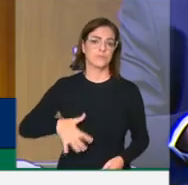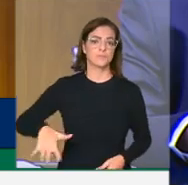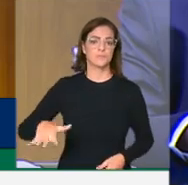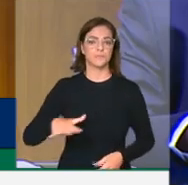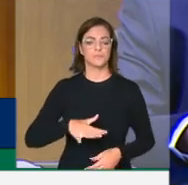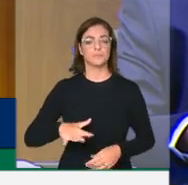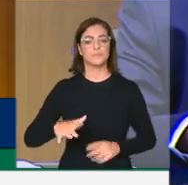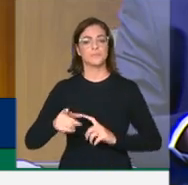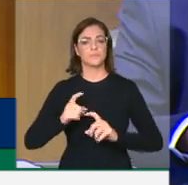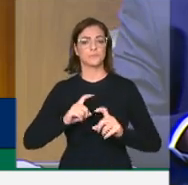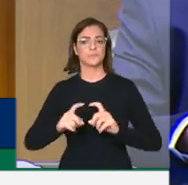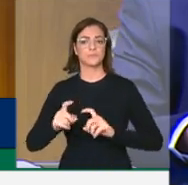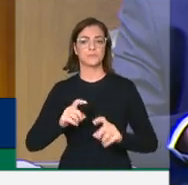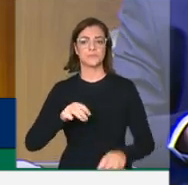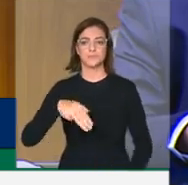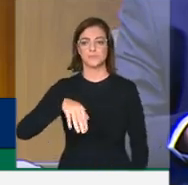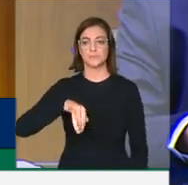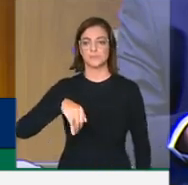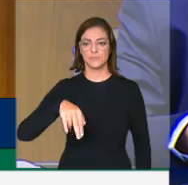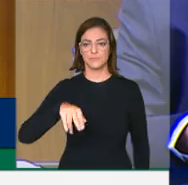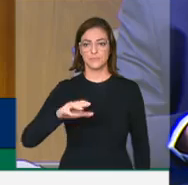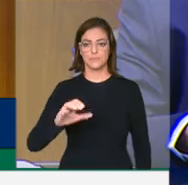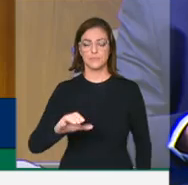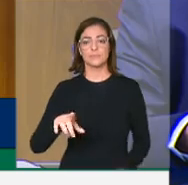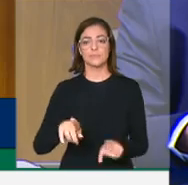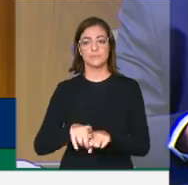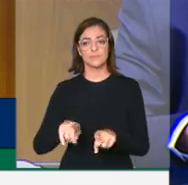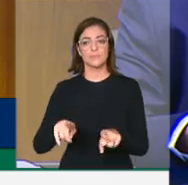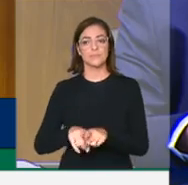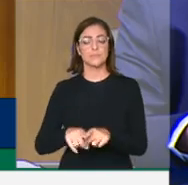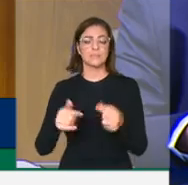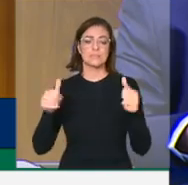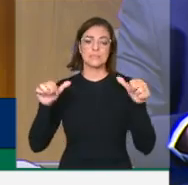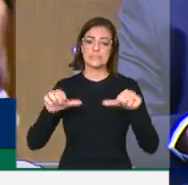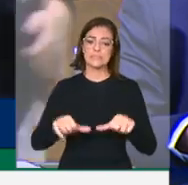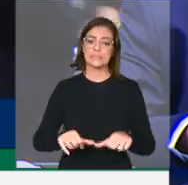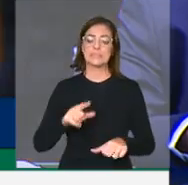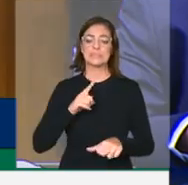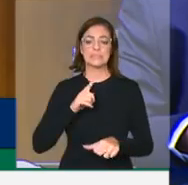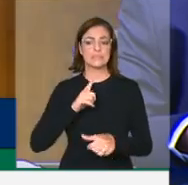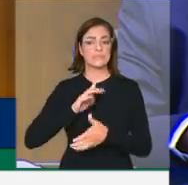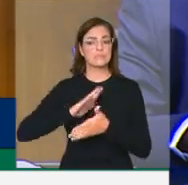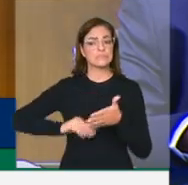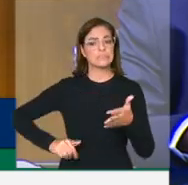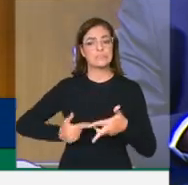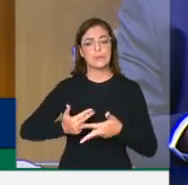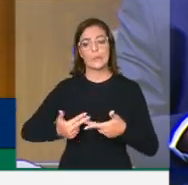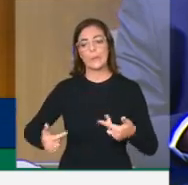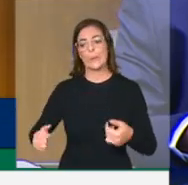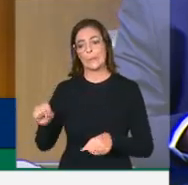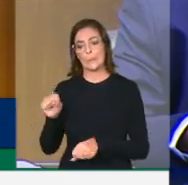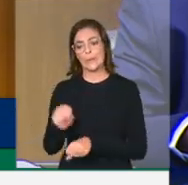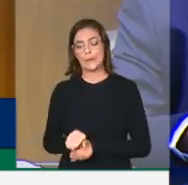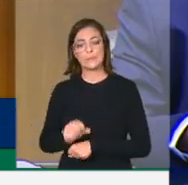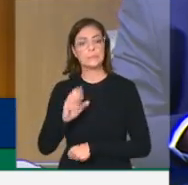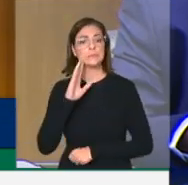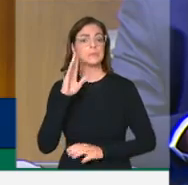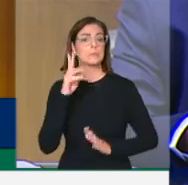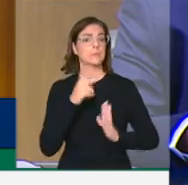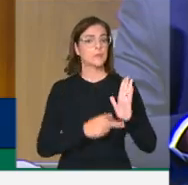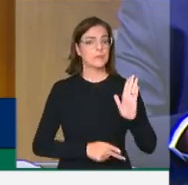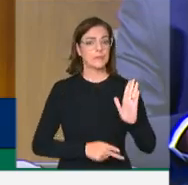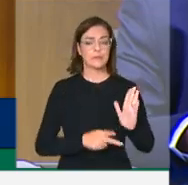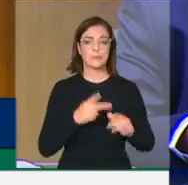e administrativo do MINC, como também com os atos de desmonte, exclusão e paralisia. Os principais programas e política,